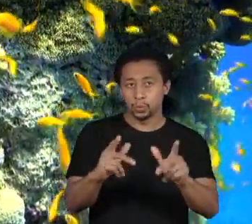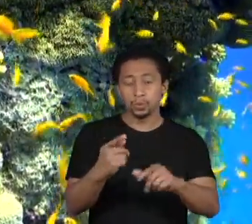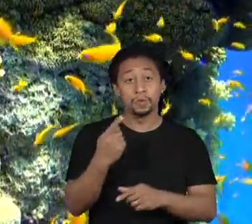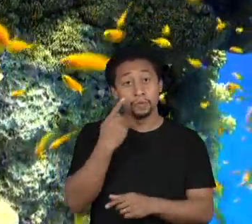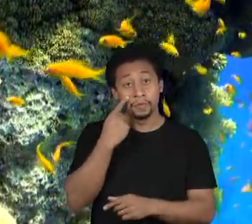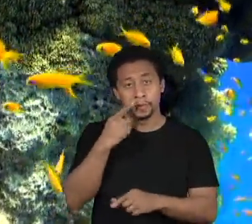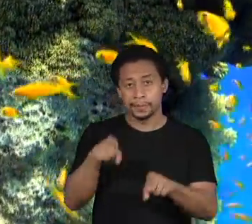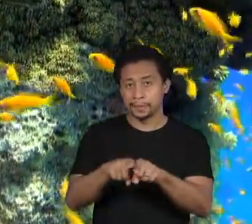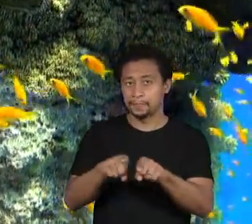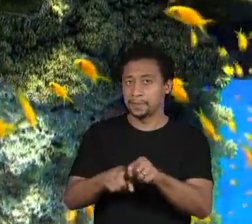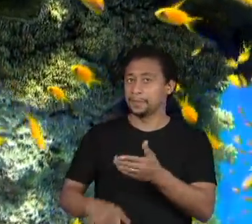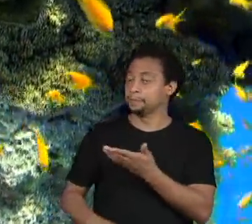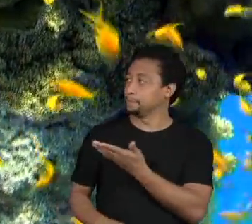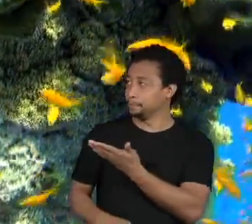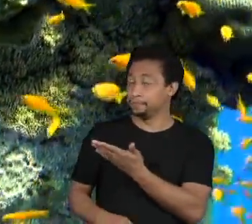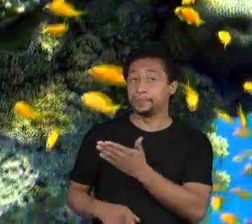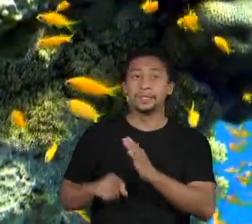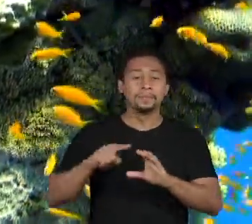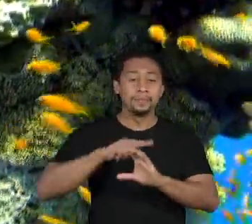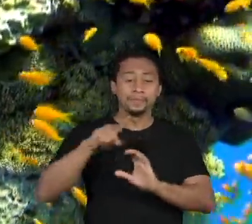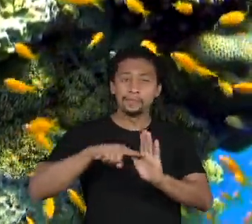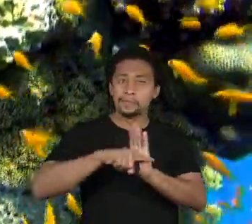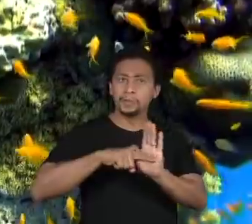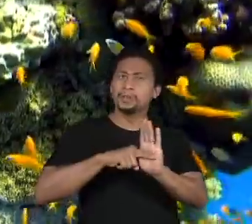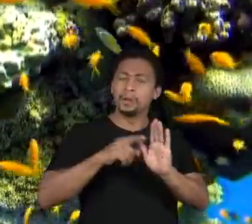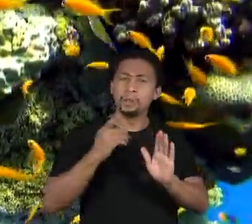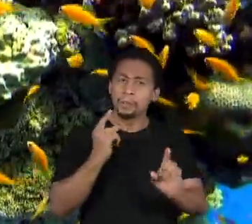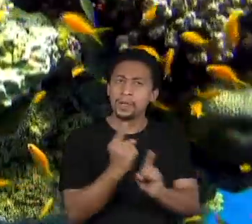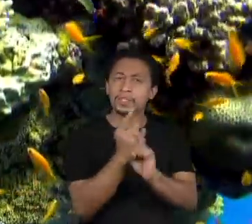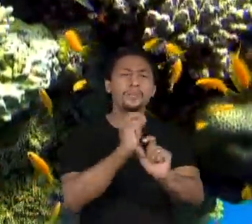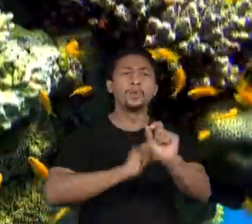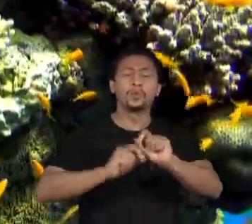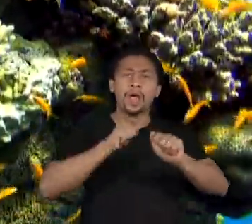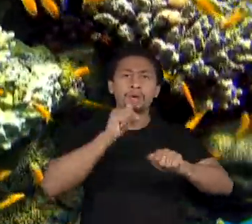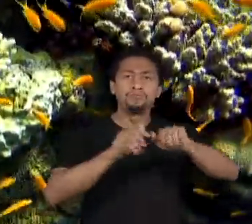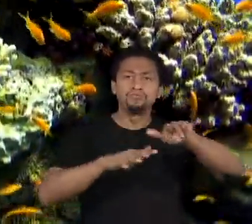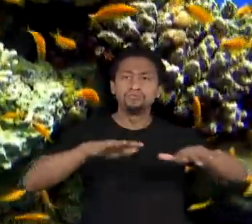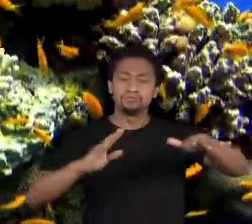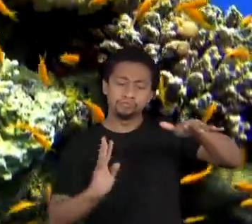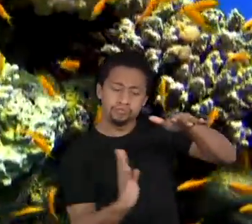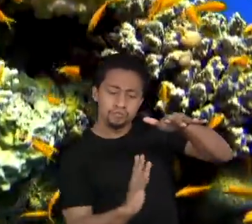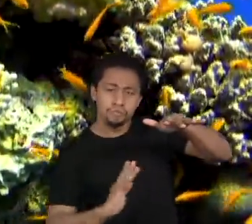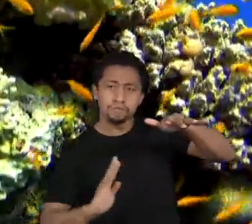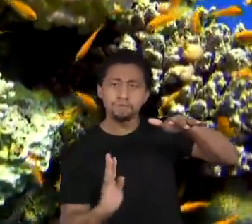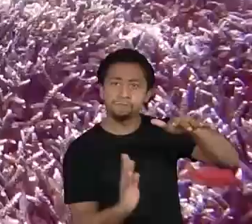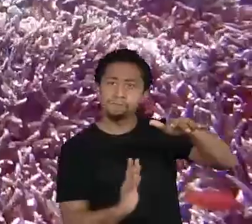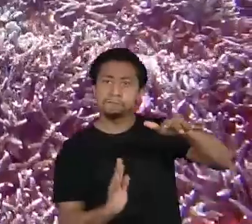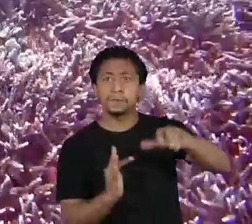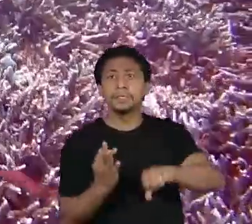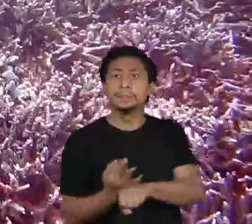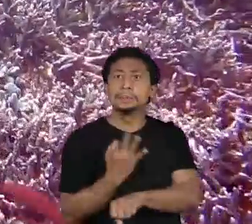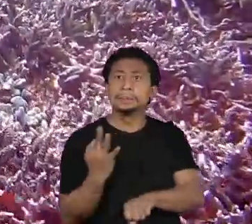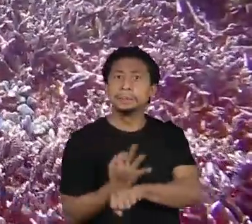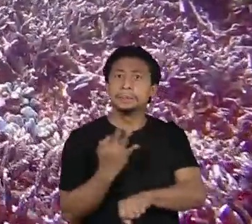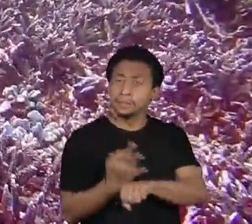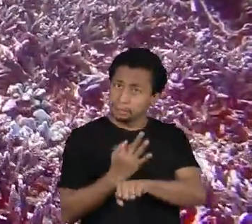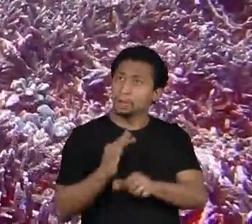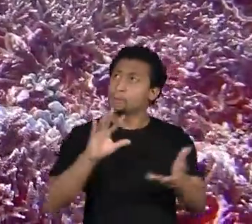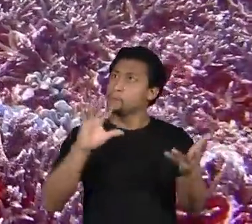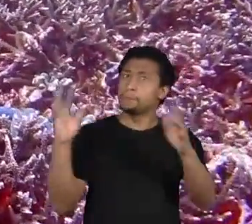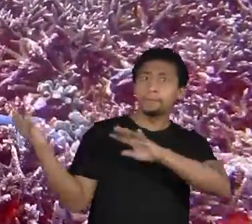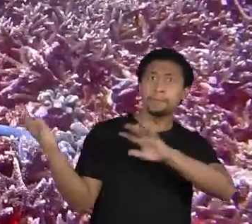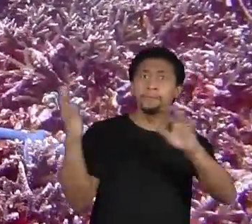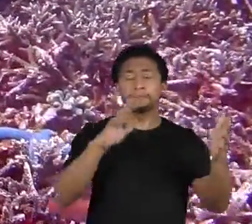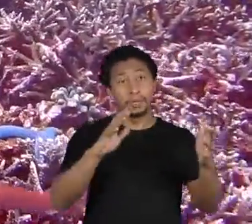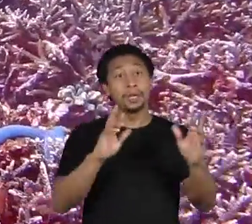Cientistas descobrem que os corais brasileiros são mais resistentes às alterações do clima no planeta e geram esperança para